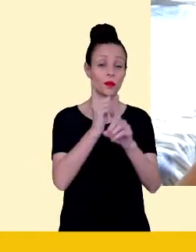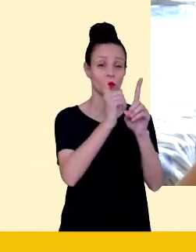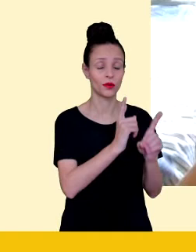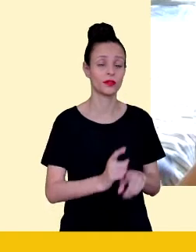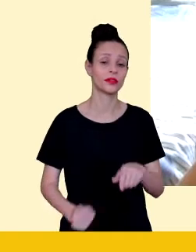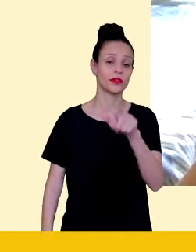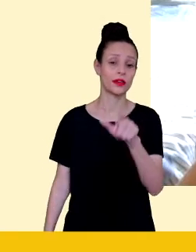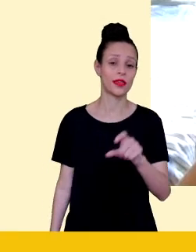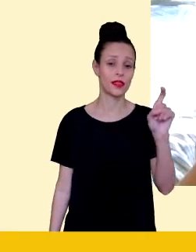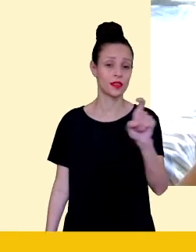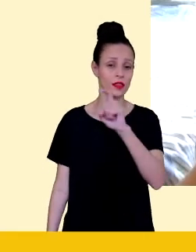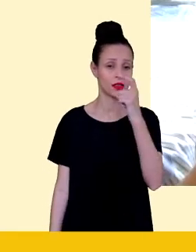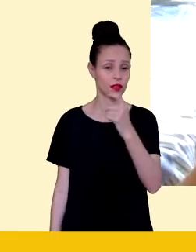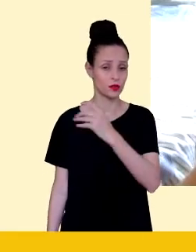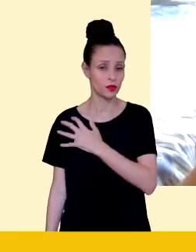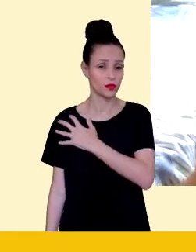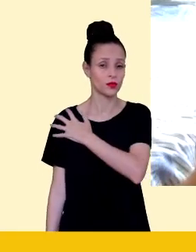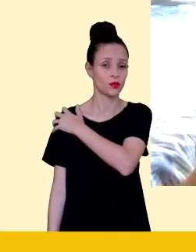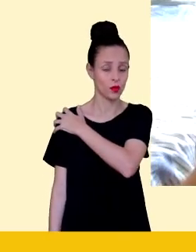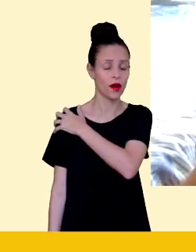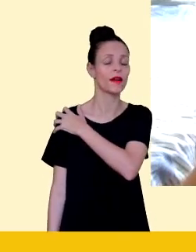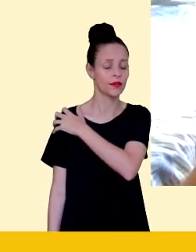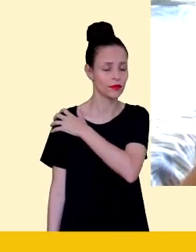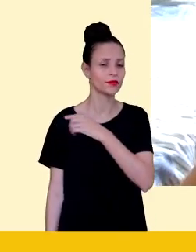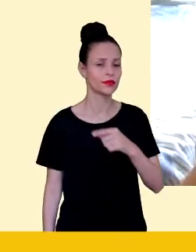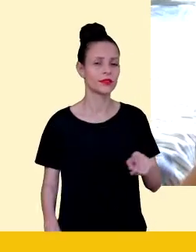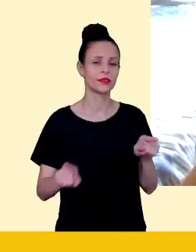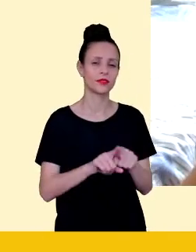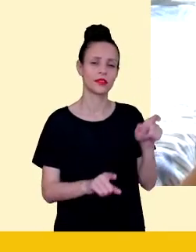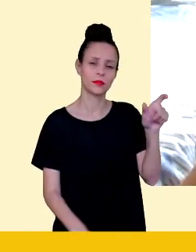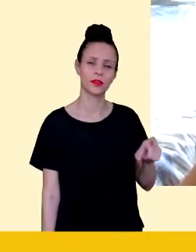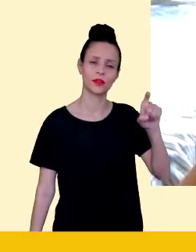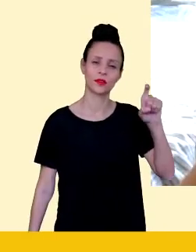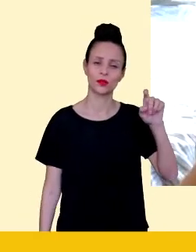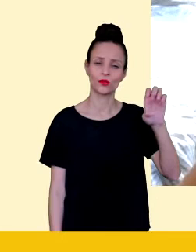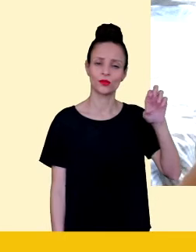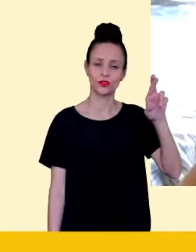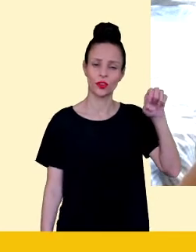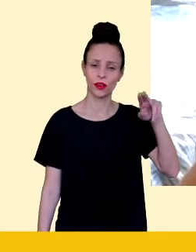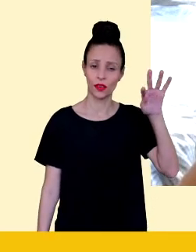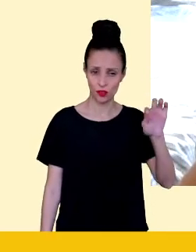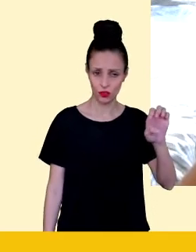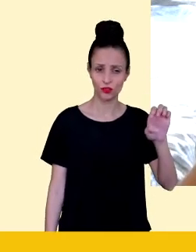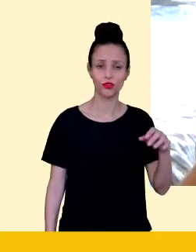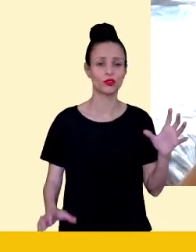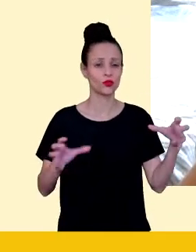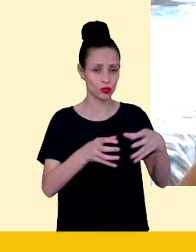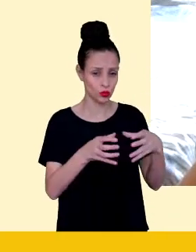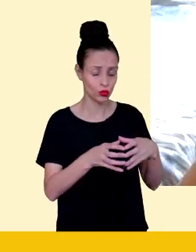E o encontro com os ex-guardas, né, Xerente e Craô, o encontro deles com o material e as fissuras que isso